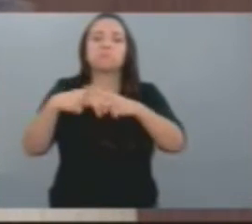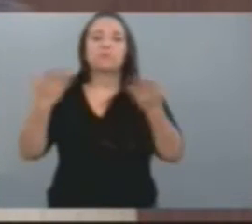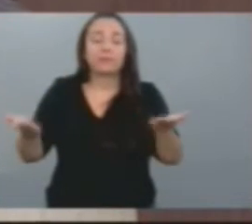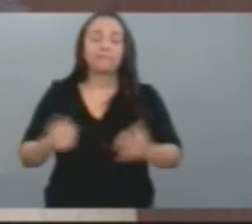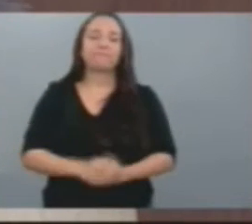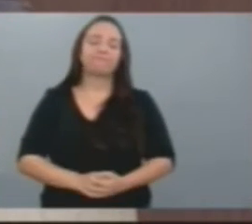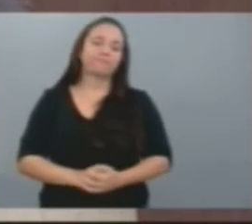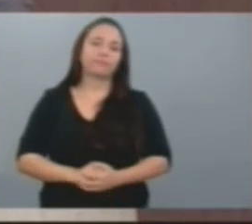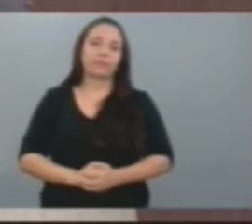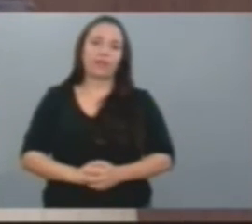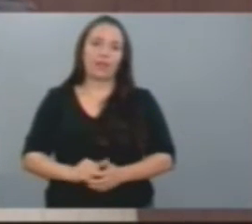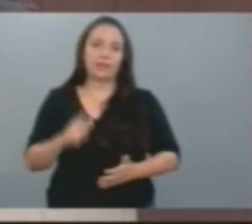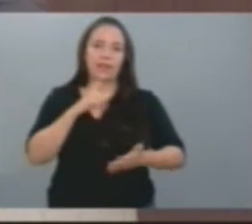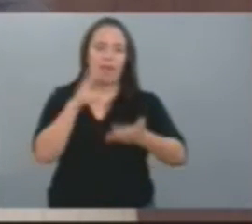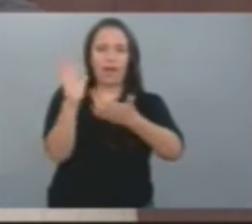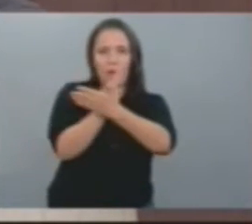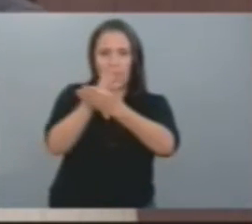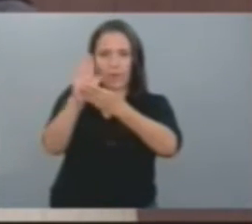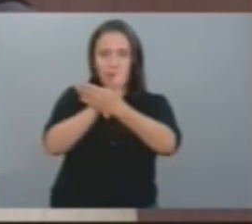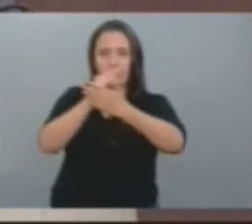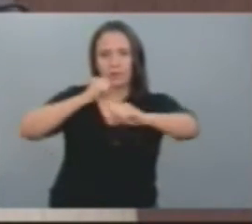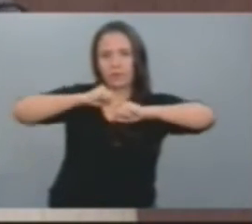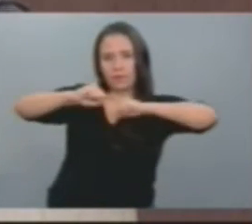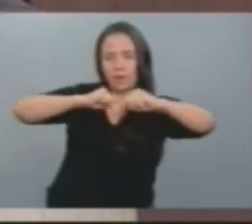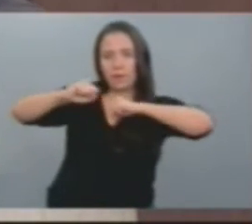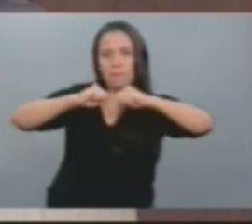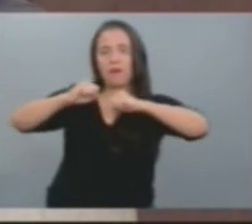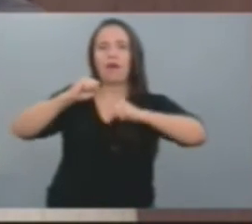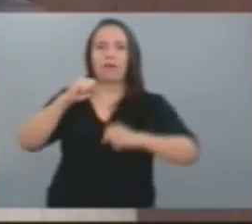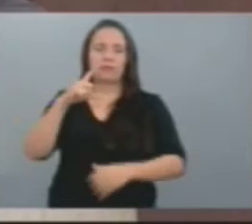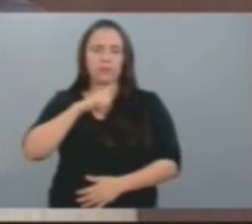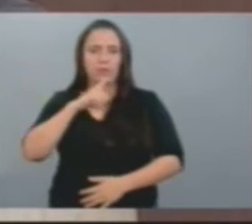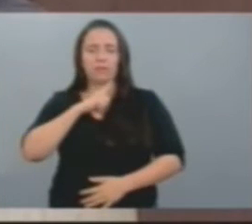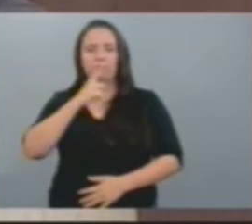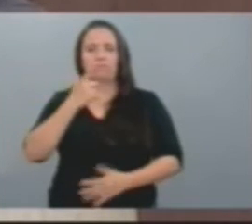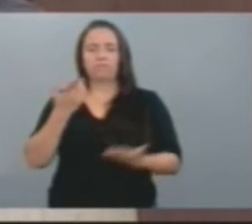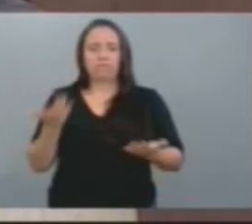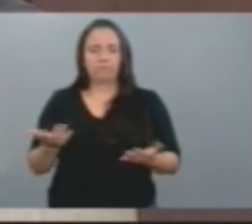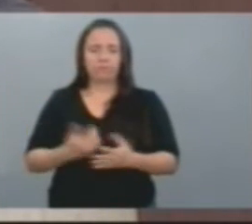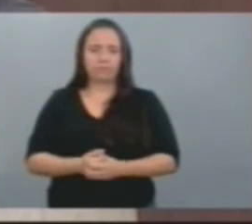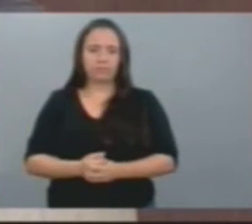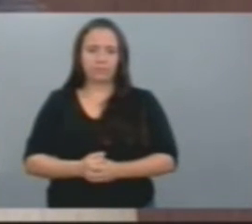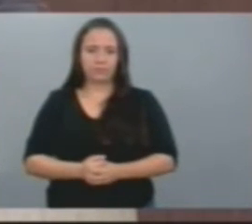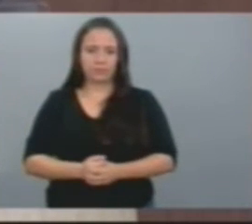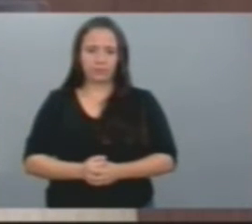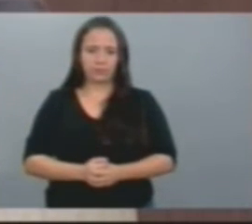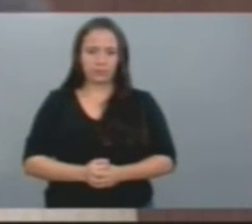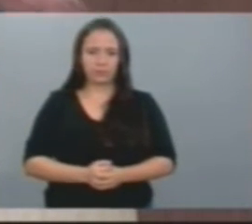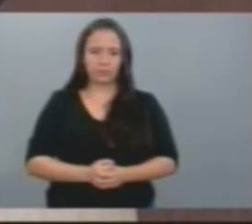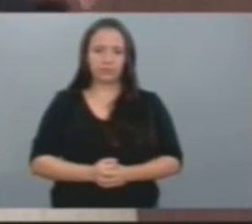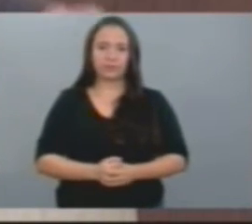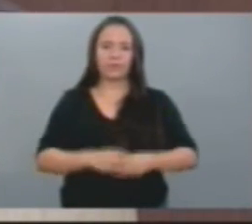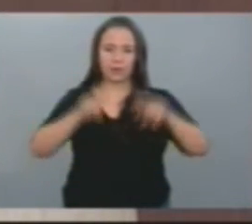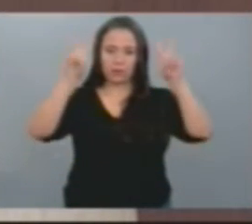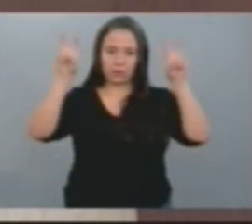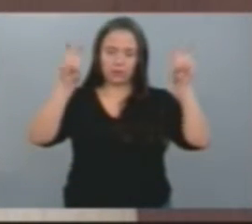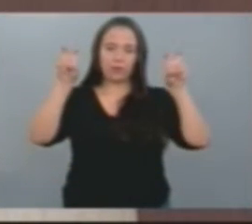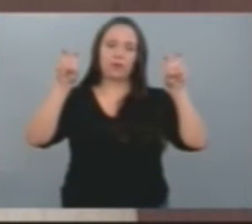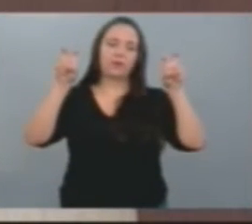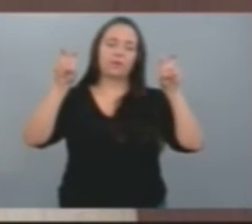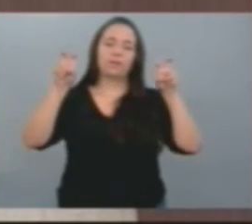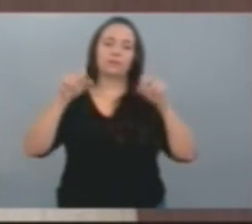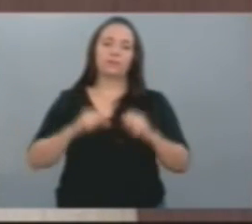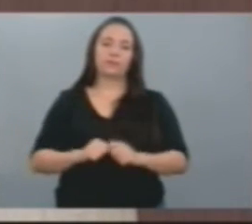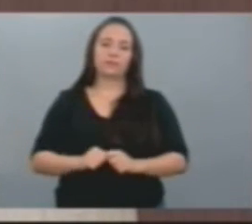vezes, eu vejo alguns debates aqui muito acalorados em torno da troca das